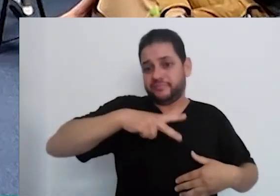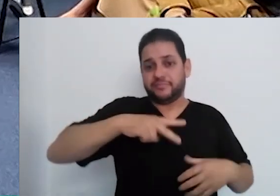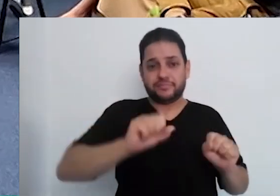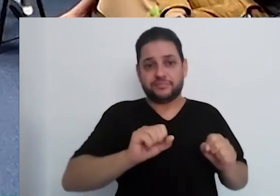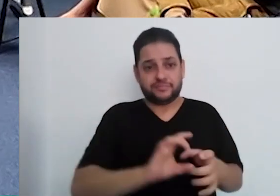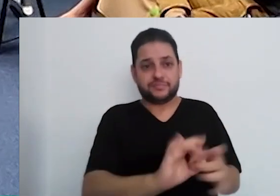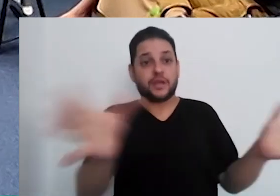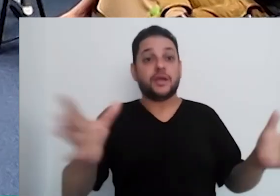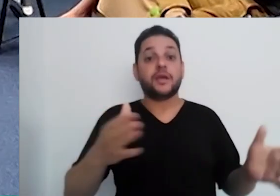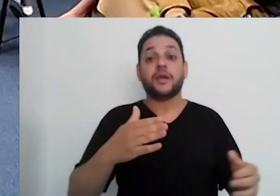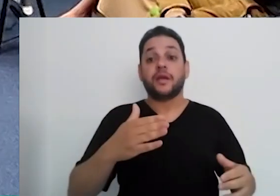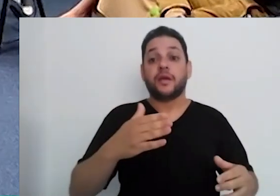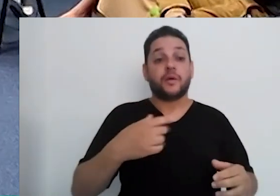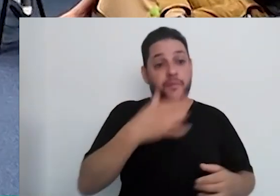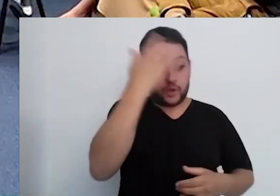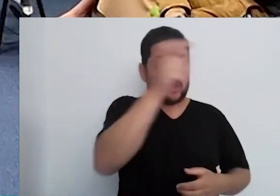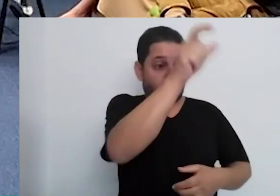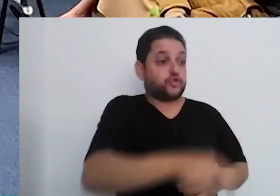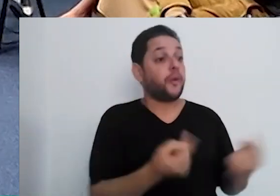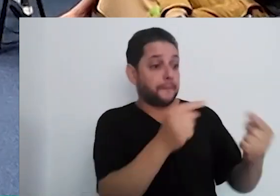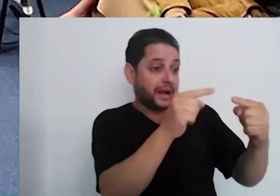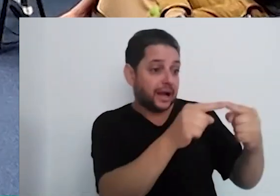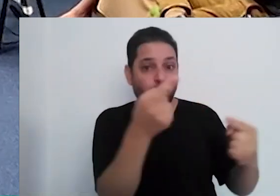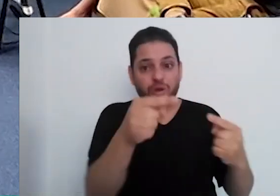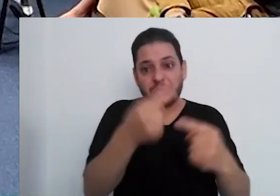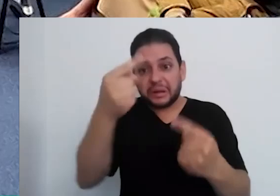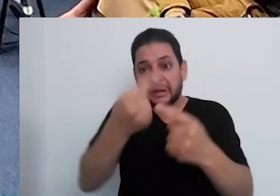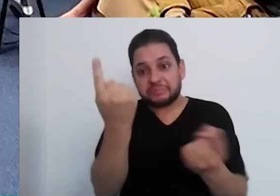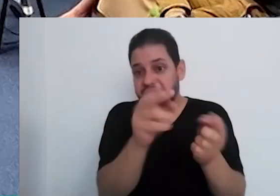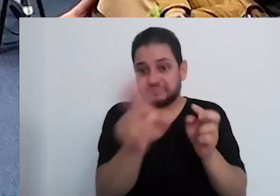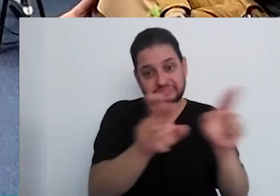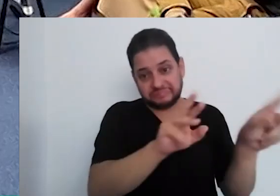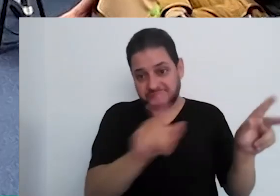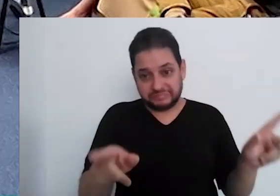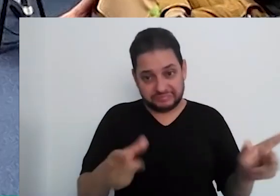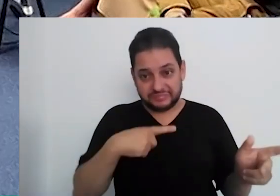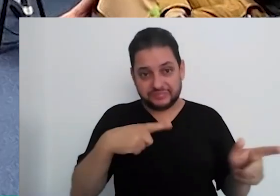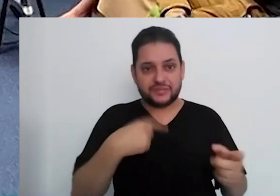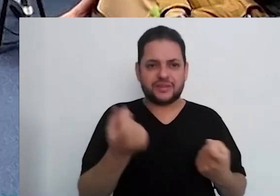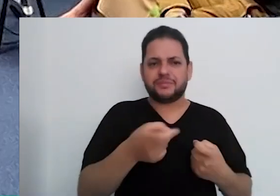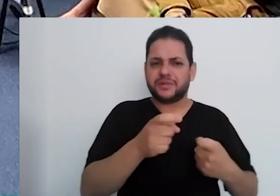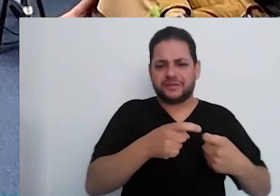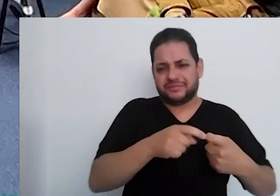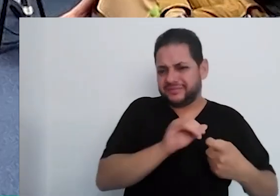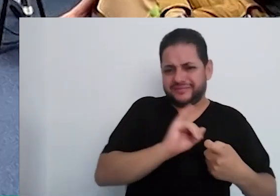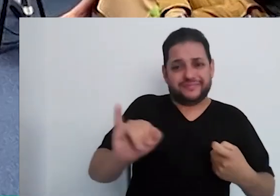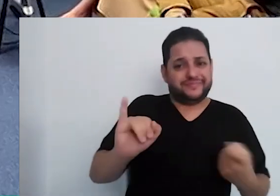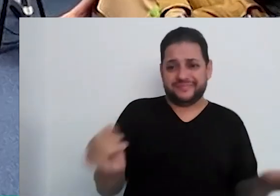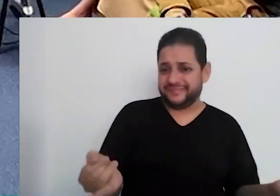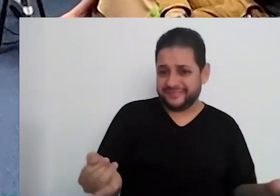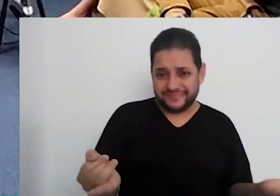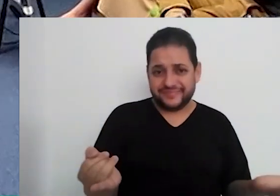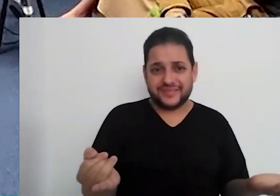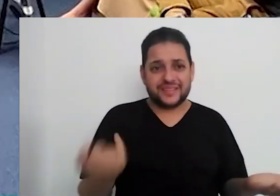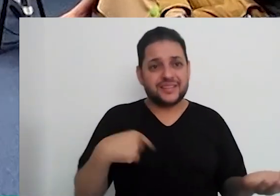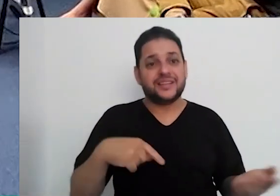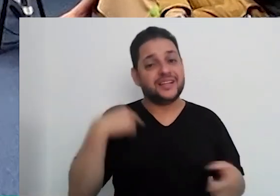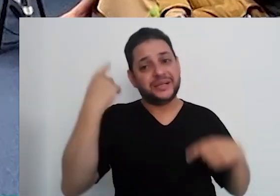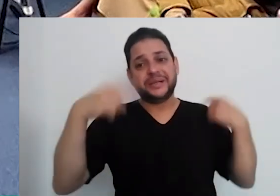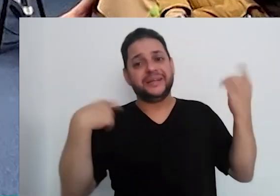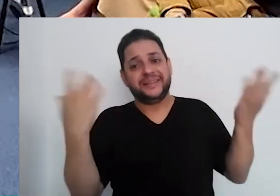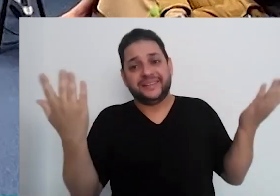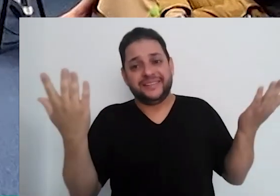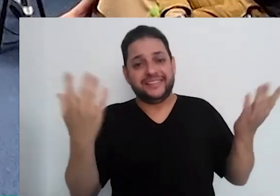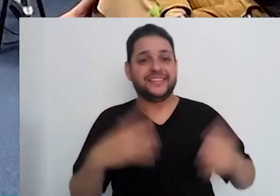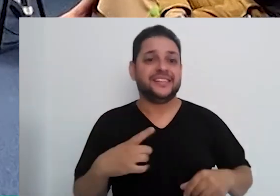uma pessoa não funcionam para outra e enfim essa né você um médico falar uma coisa dessa mal é uma coisa maluca é uma